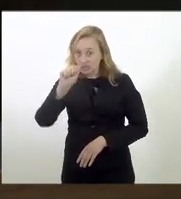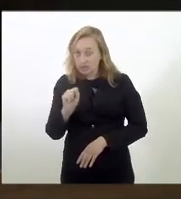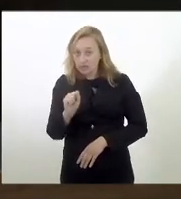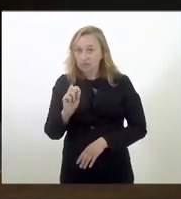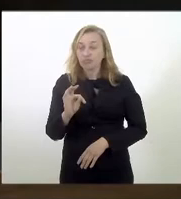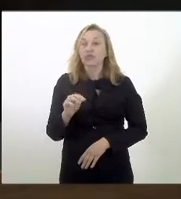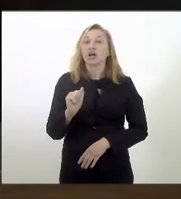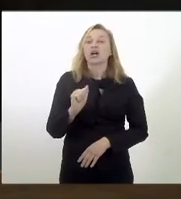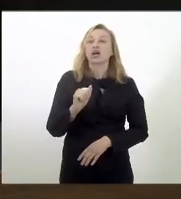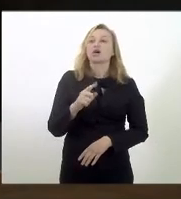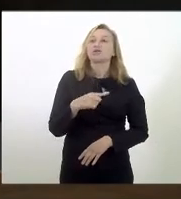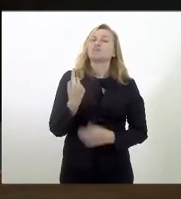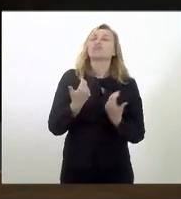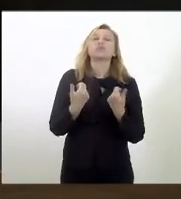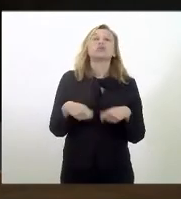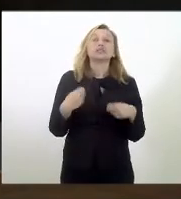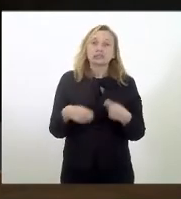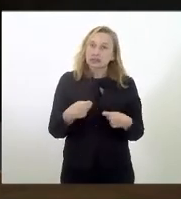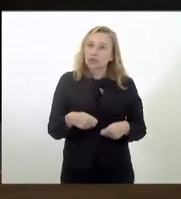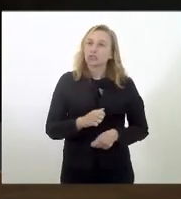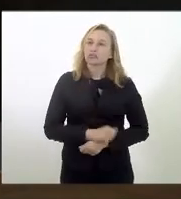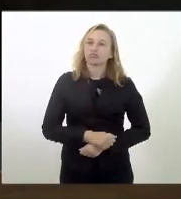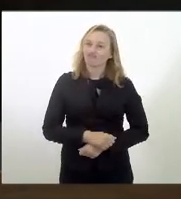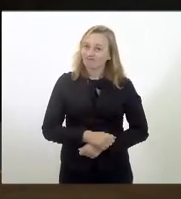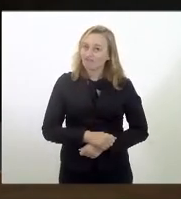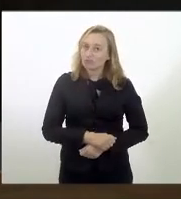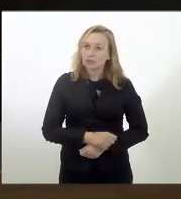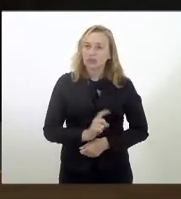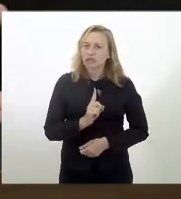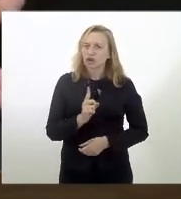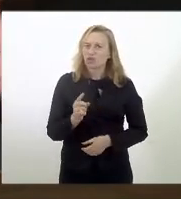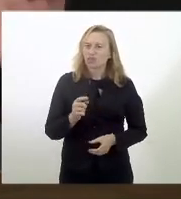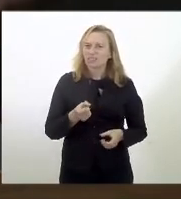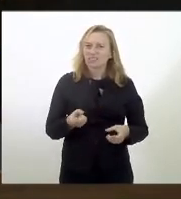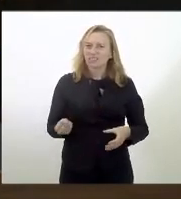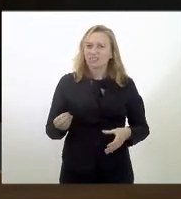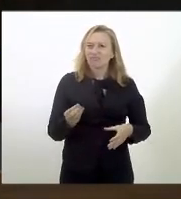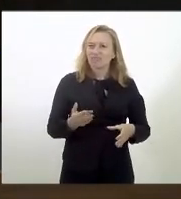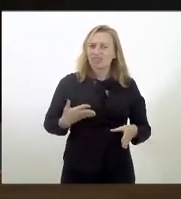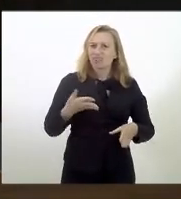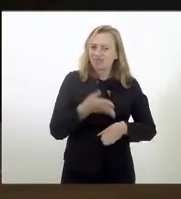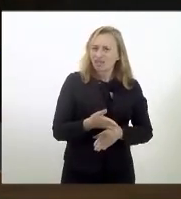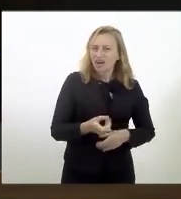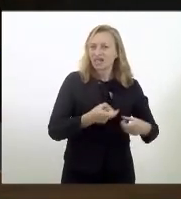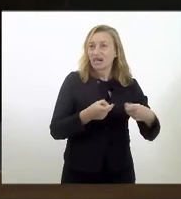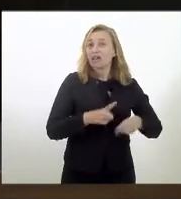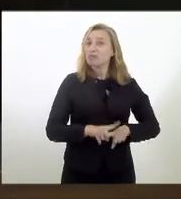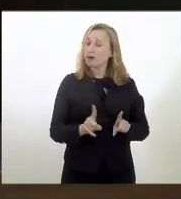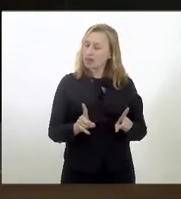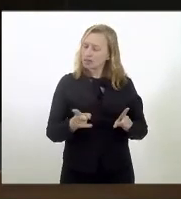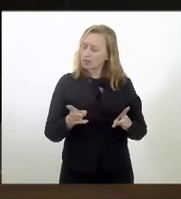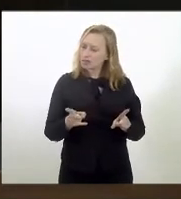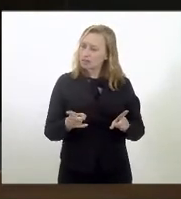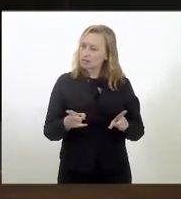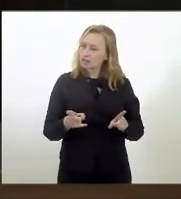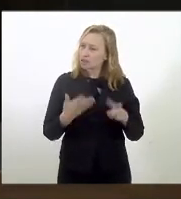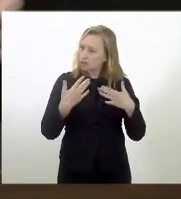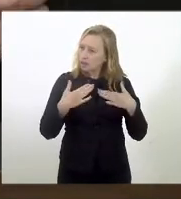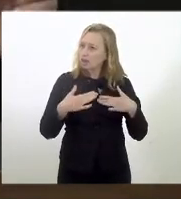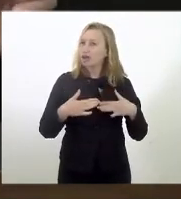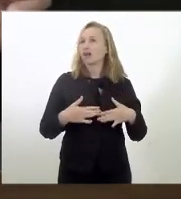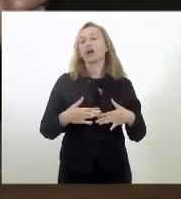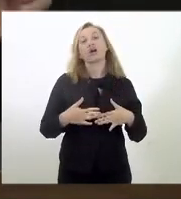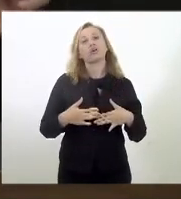precisa não entrar nessa guerra, mas pelo menos ter isonomia.